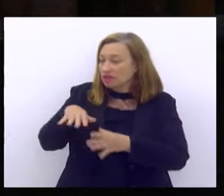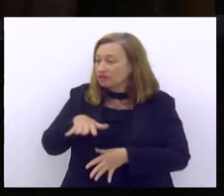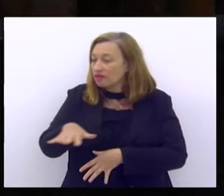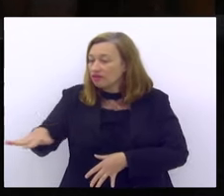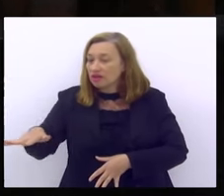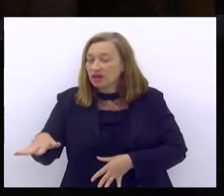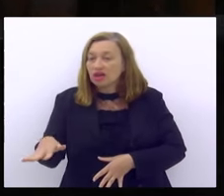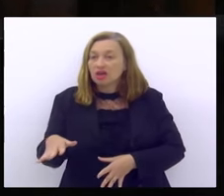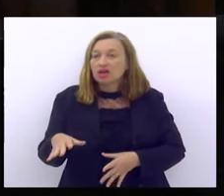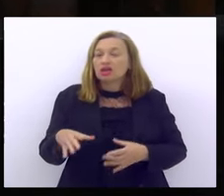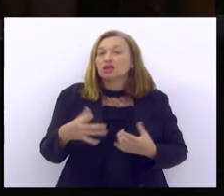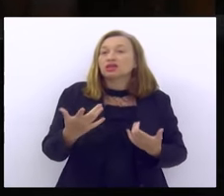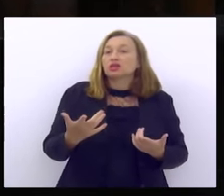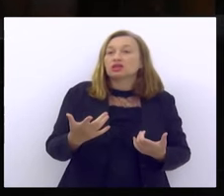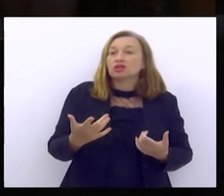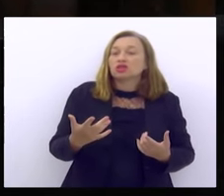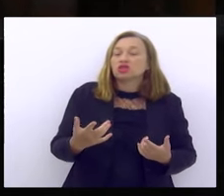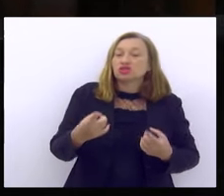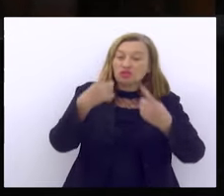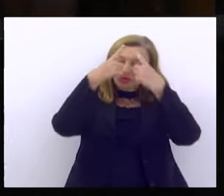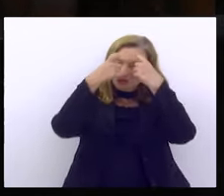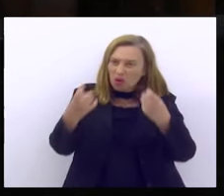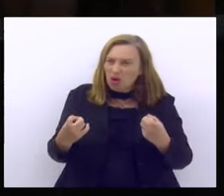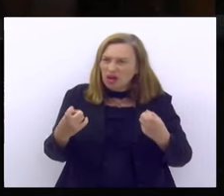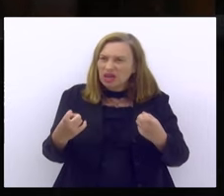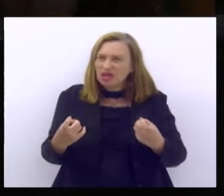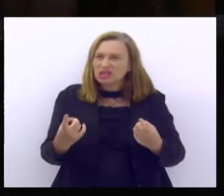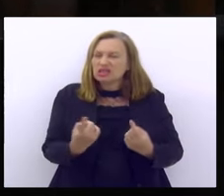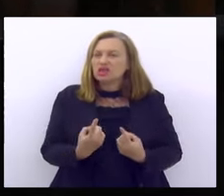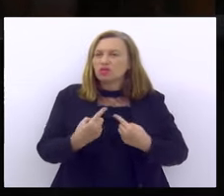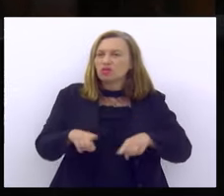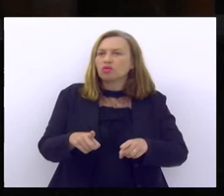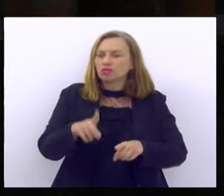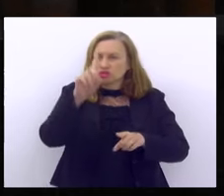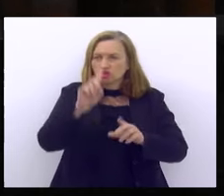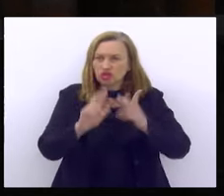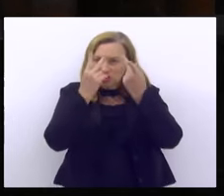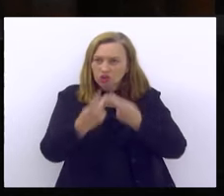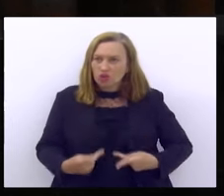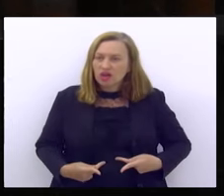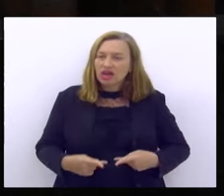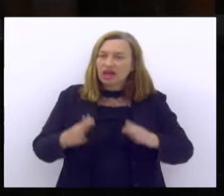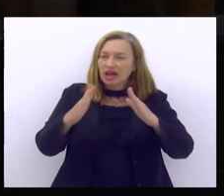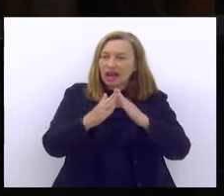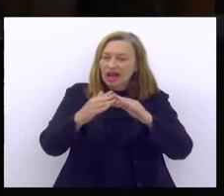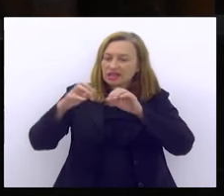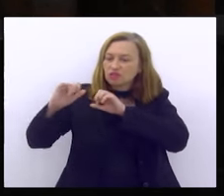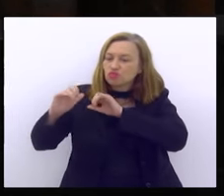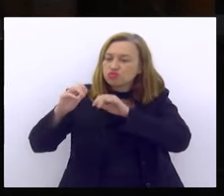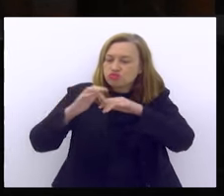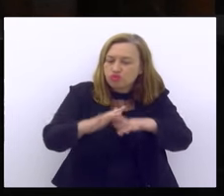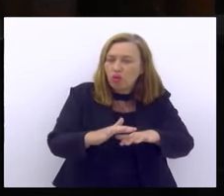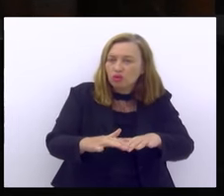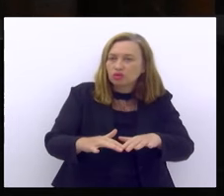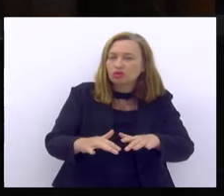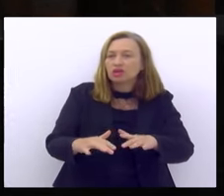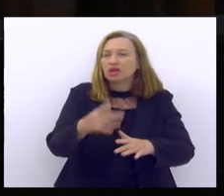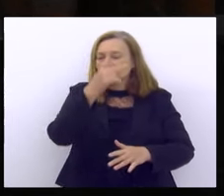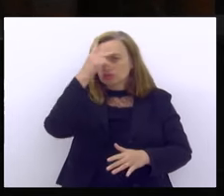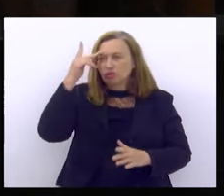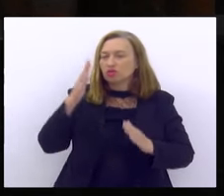de terror, as cenas de violações de direitos humanos, casas invadidas, moradores